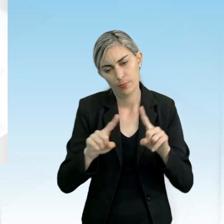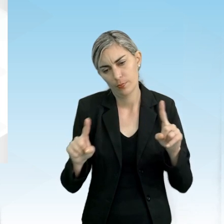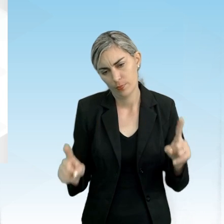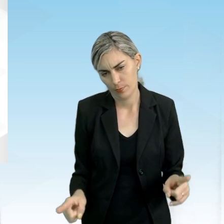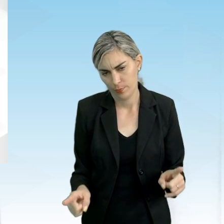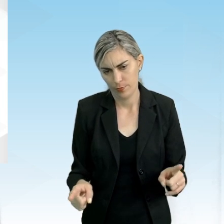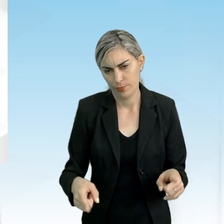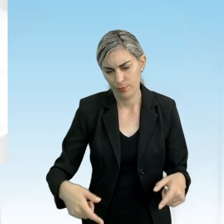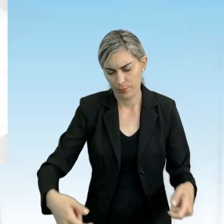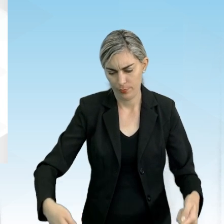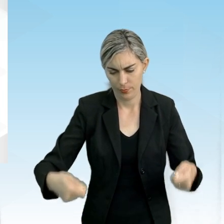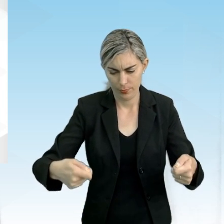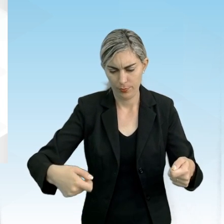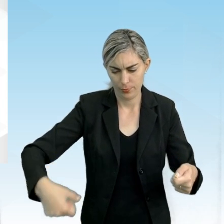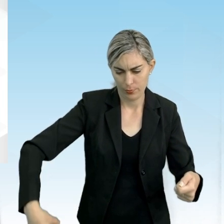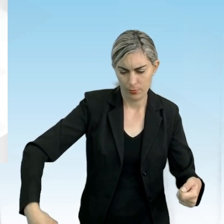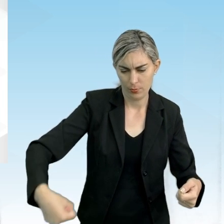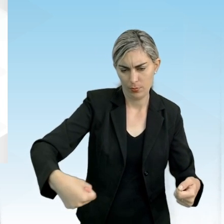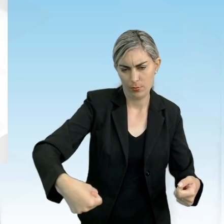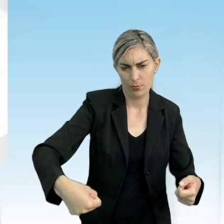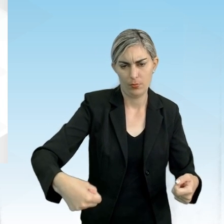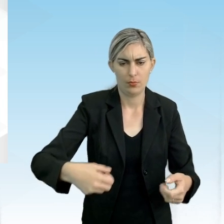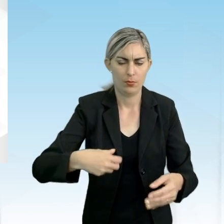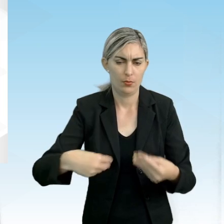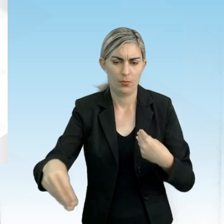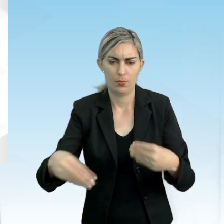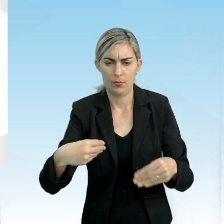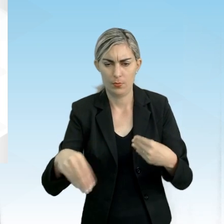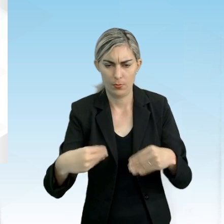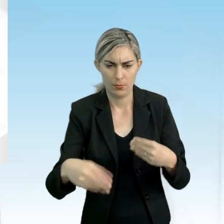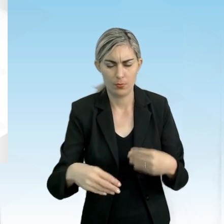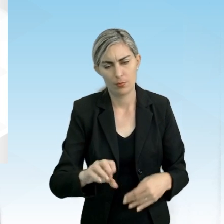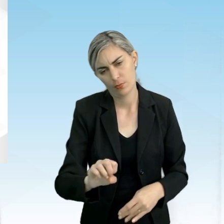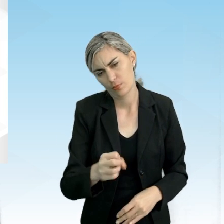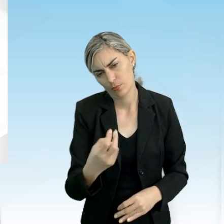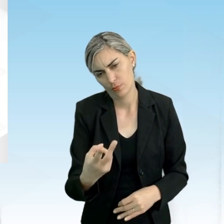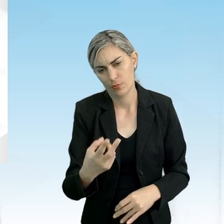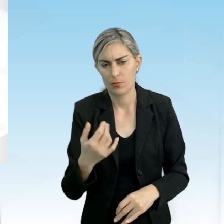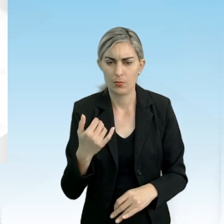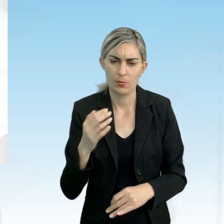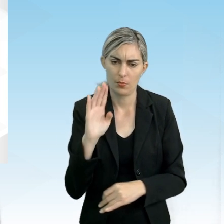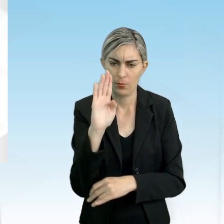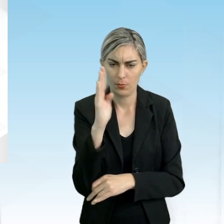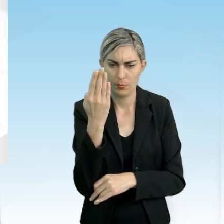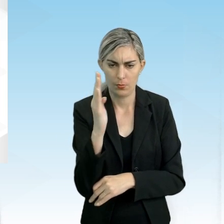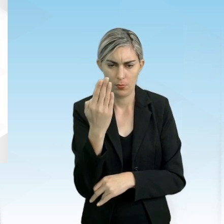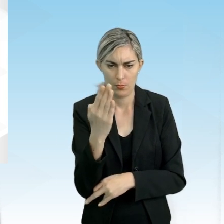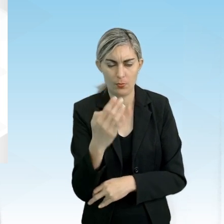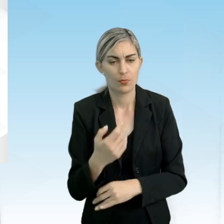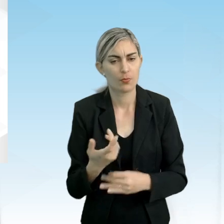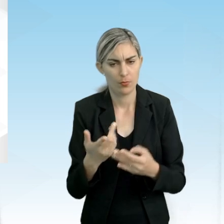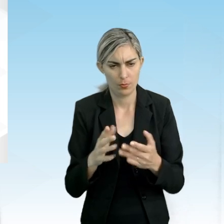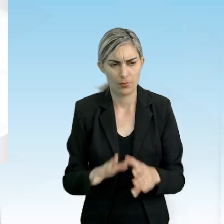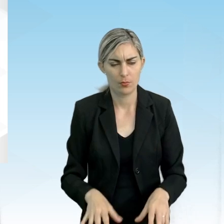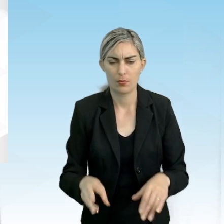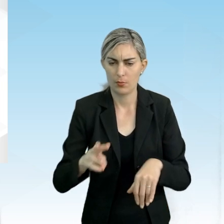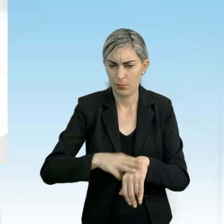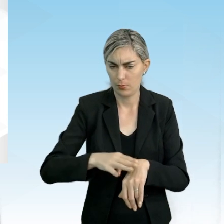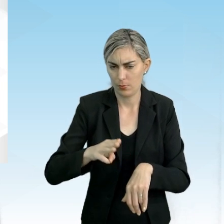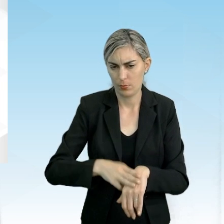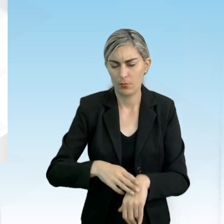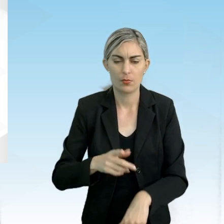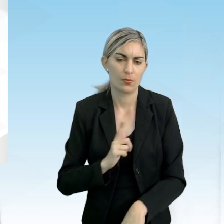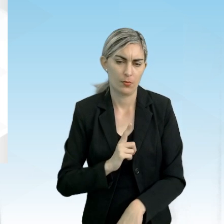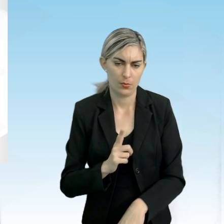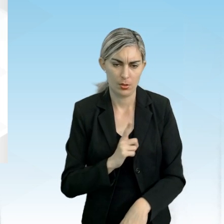os Seus cabos são de plásticos ou de madeiras e assim o metal ele